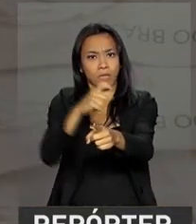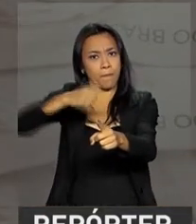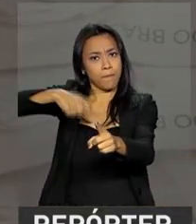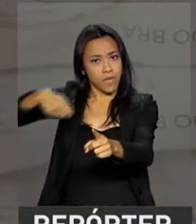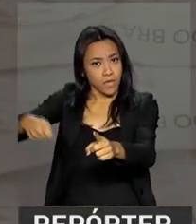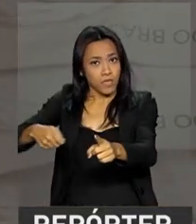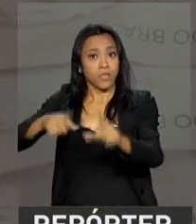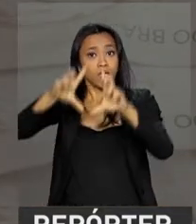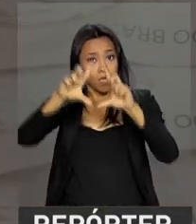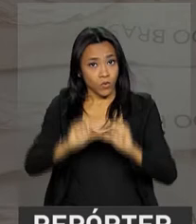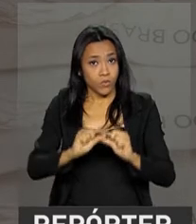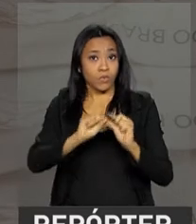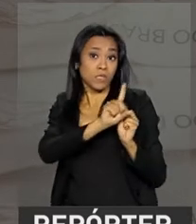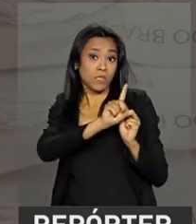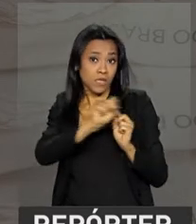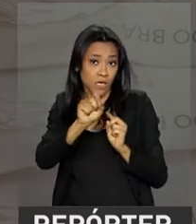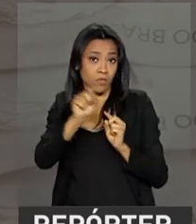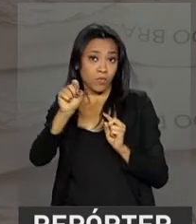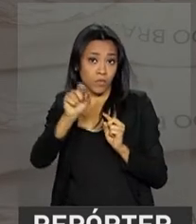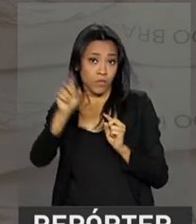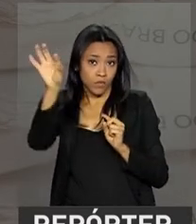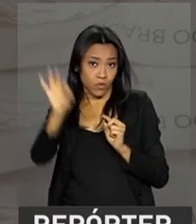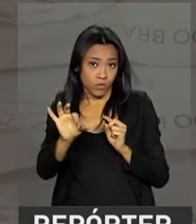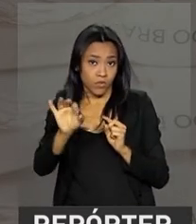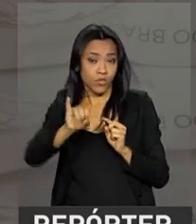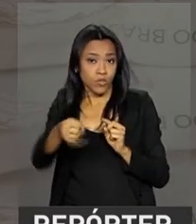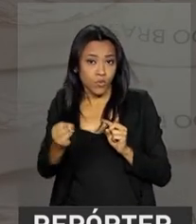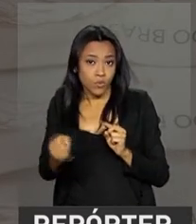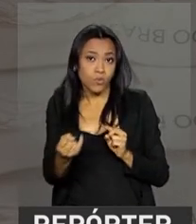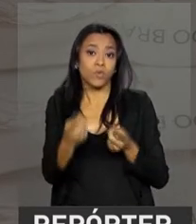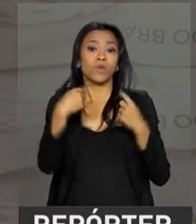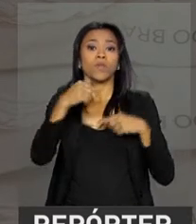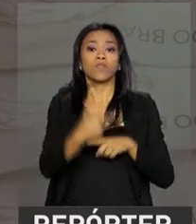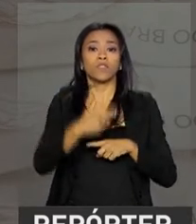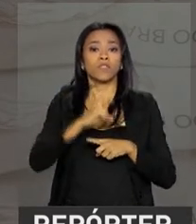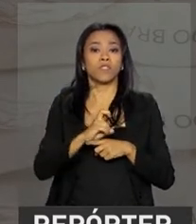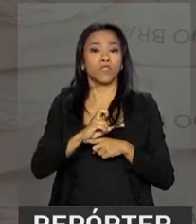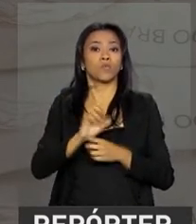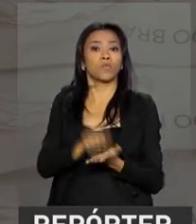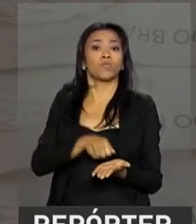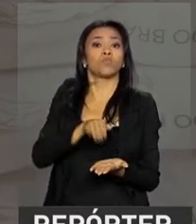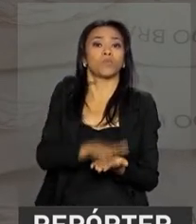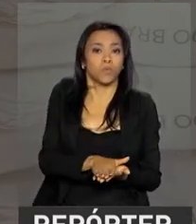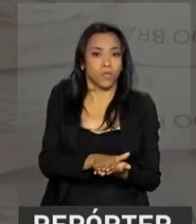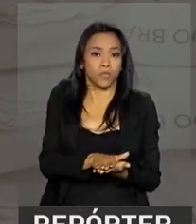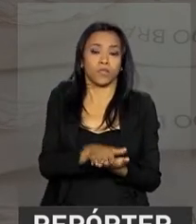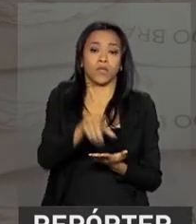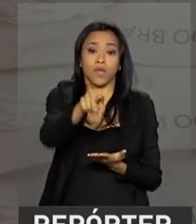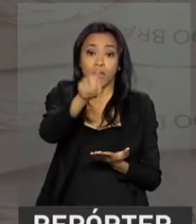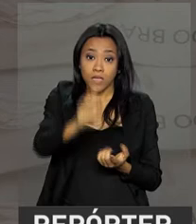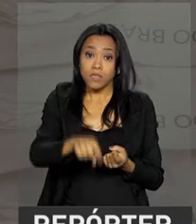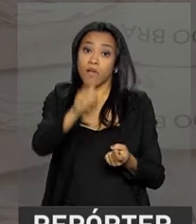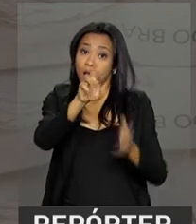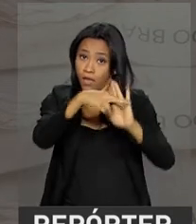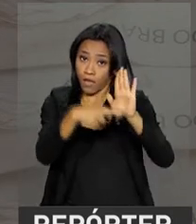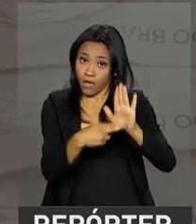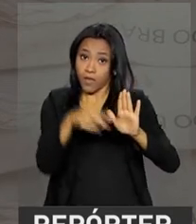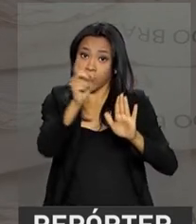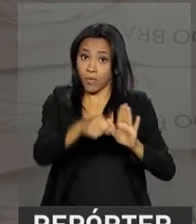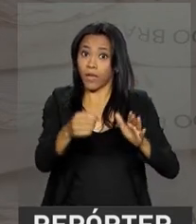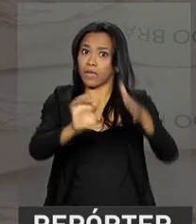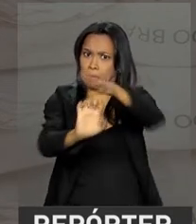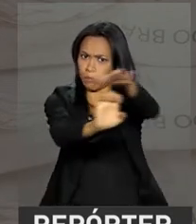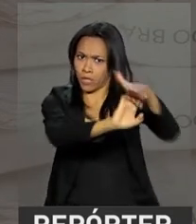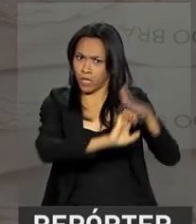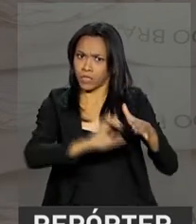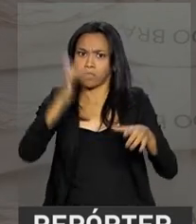de 100% nos juros e 25% na multa a medida vale para grandes e pequenas empresas e produtores